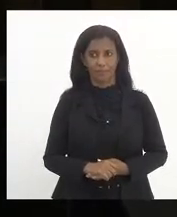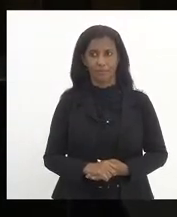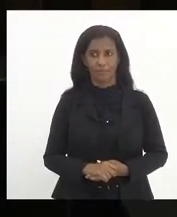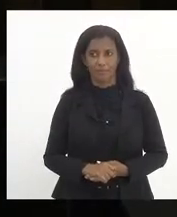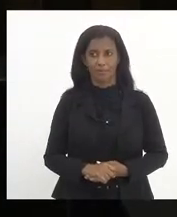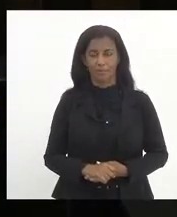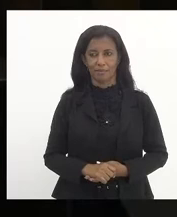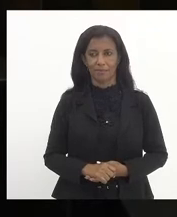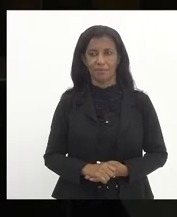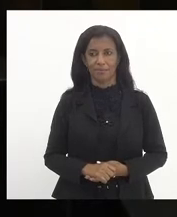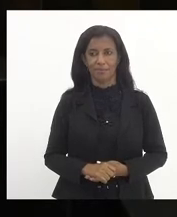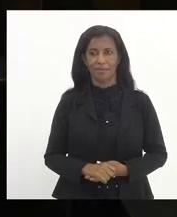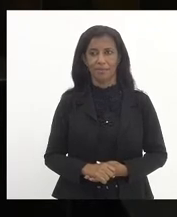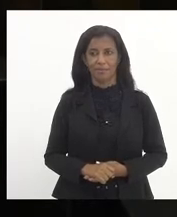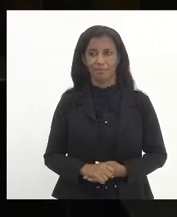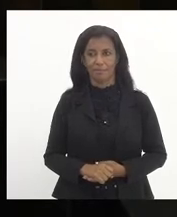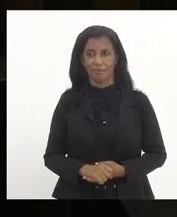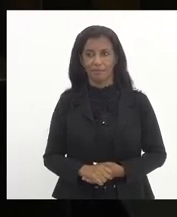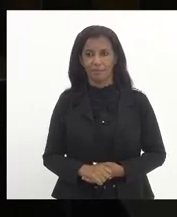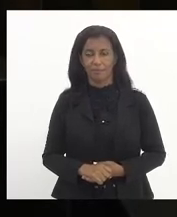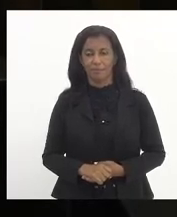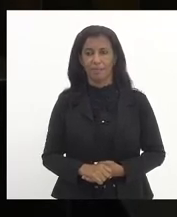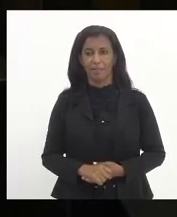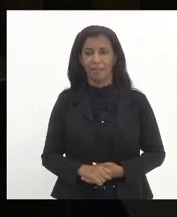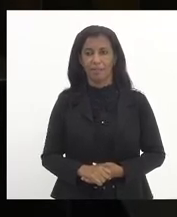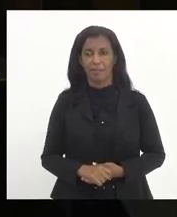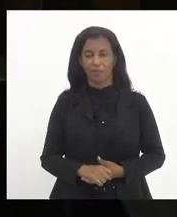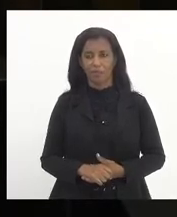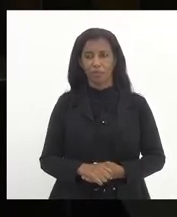vezes 4, 12...